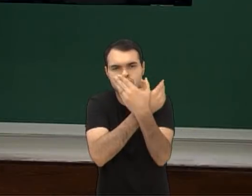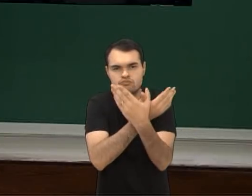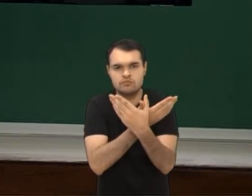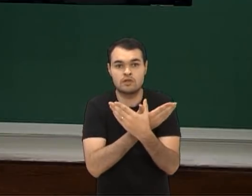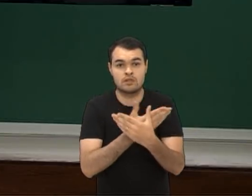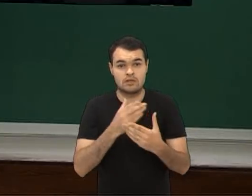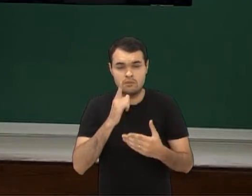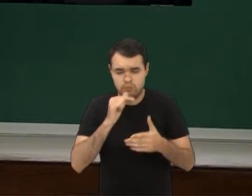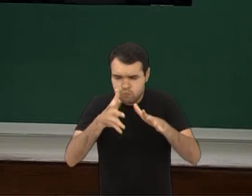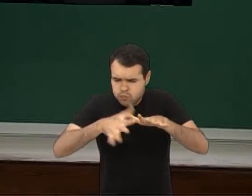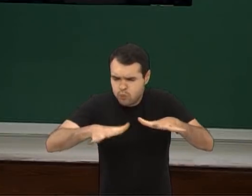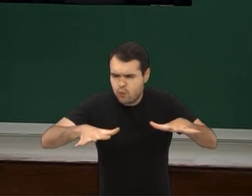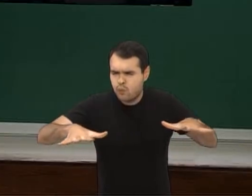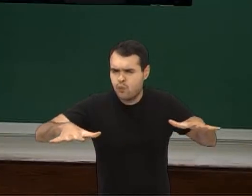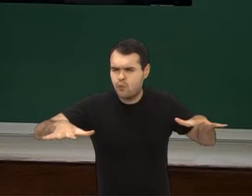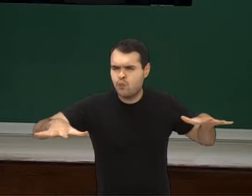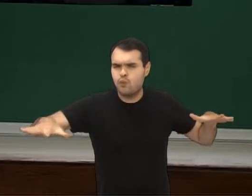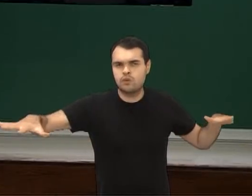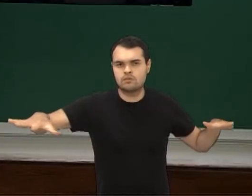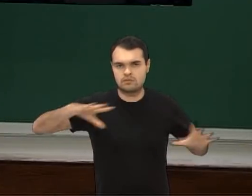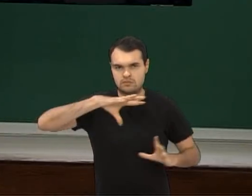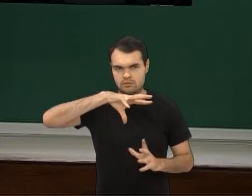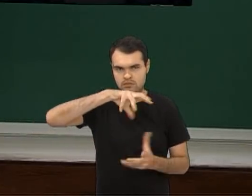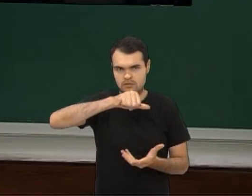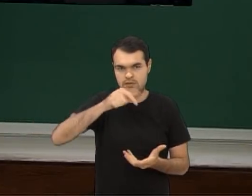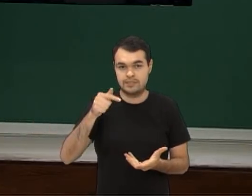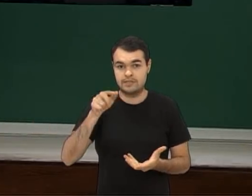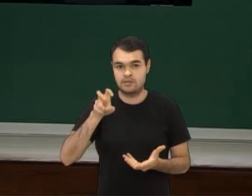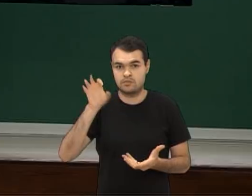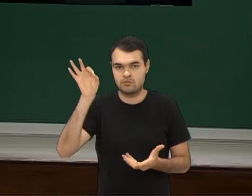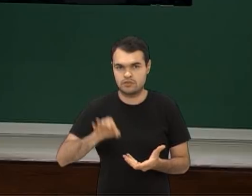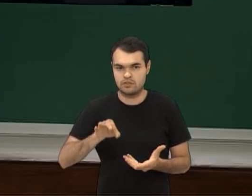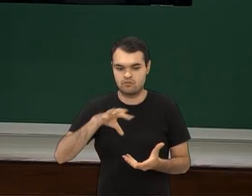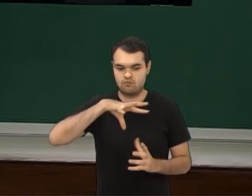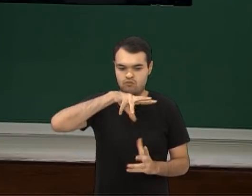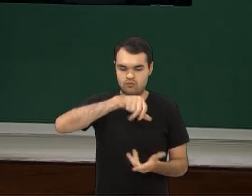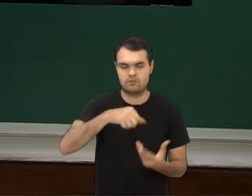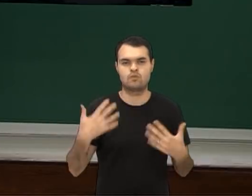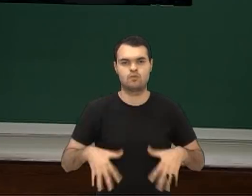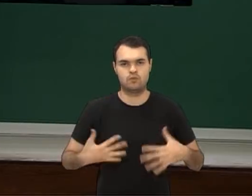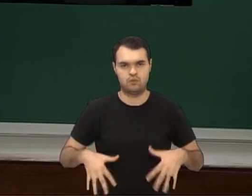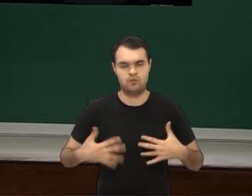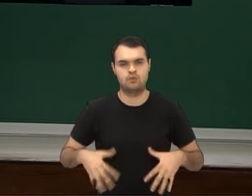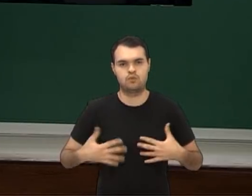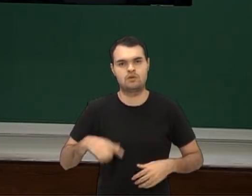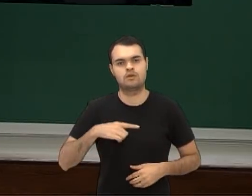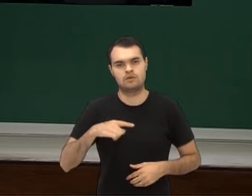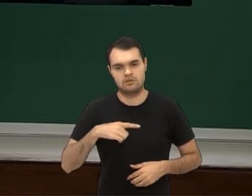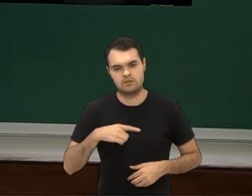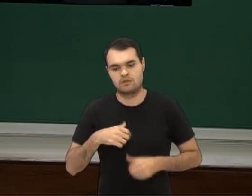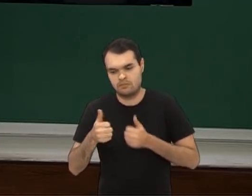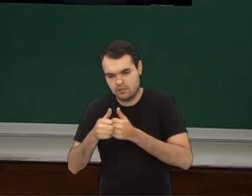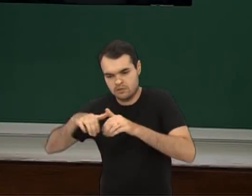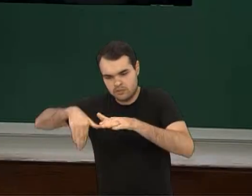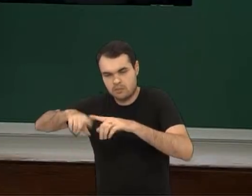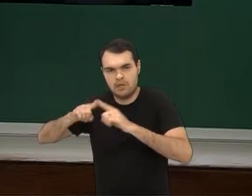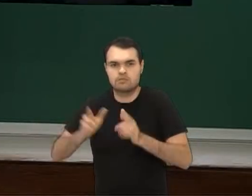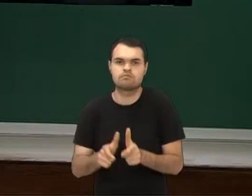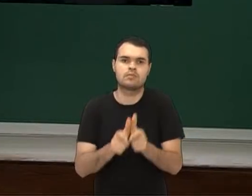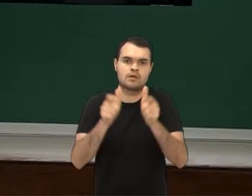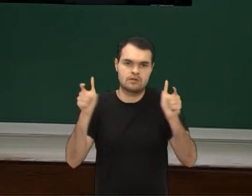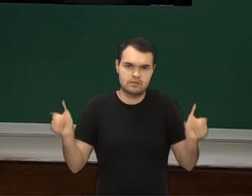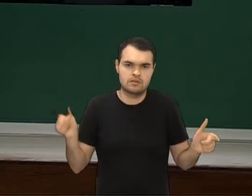dióxido de carbono, que é aquele gás que acaba contribuindo para o aquecimento global.